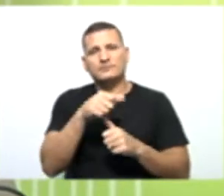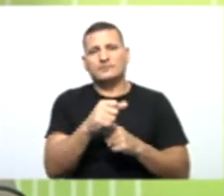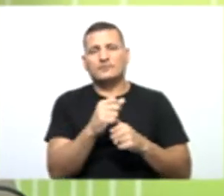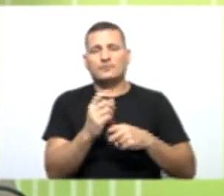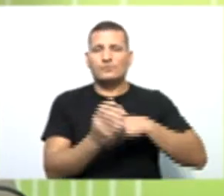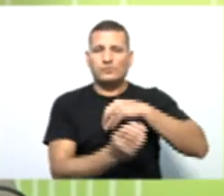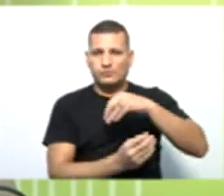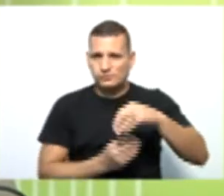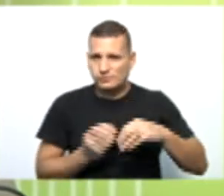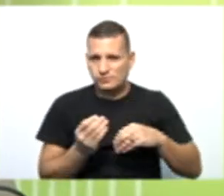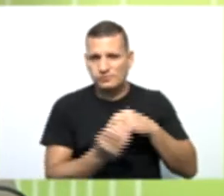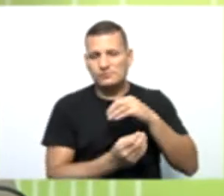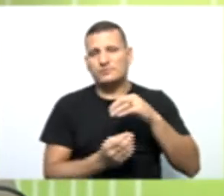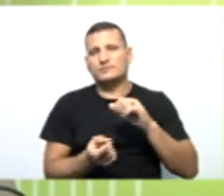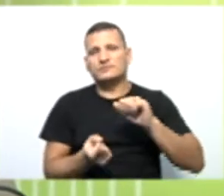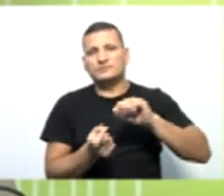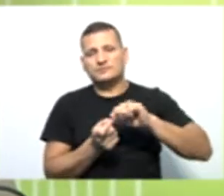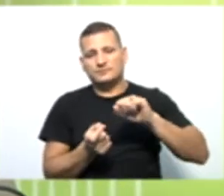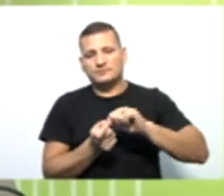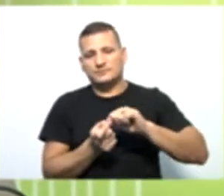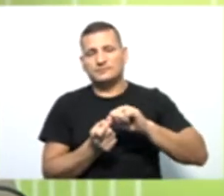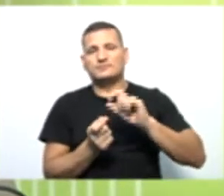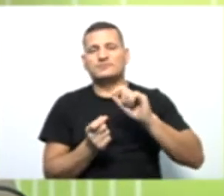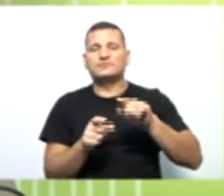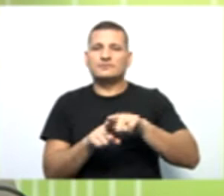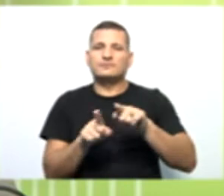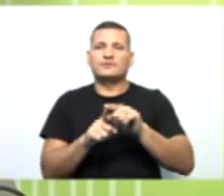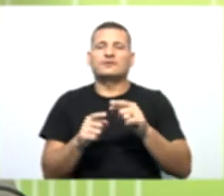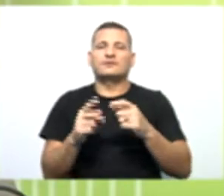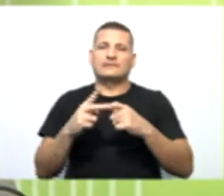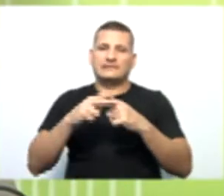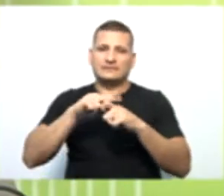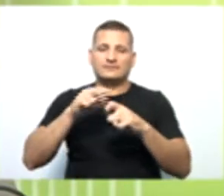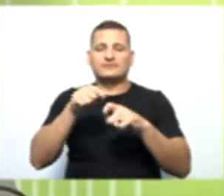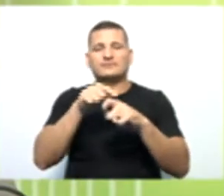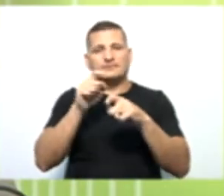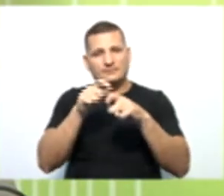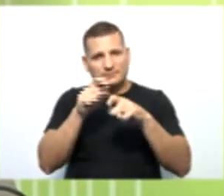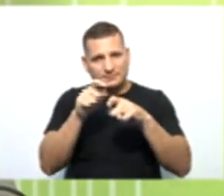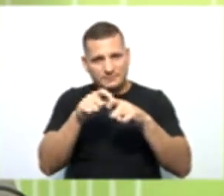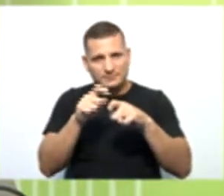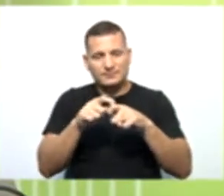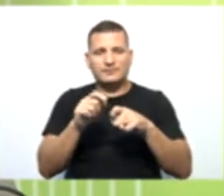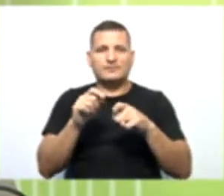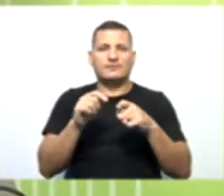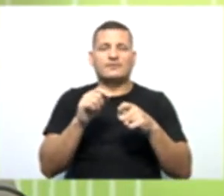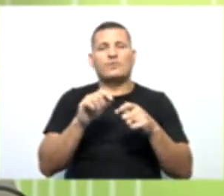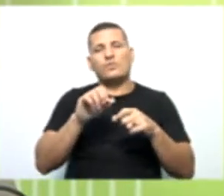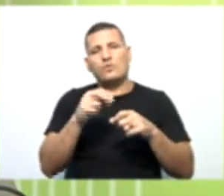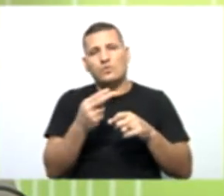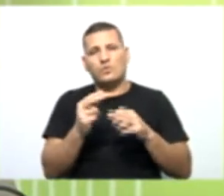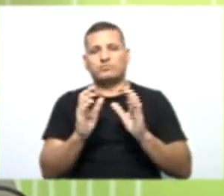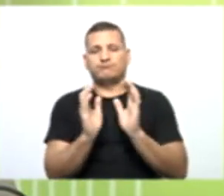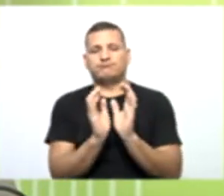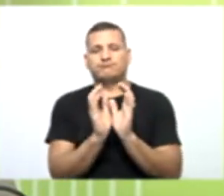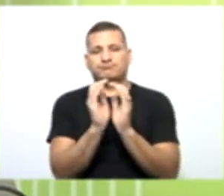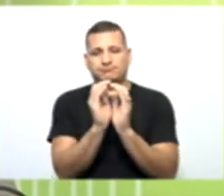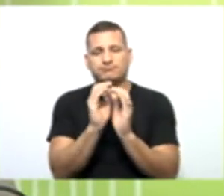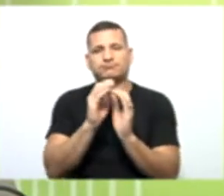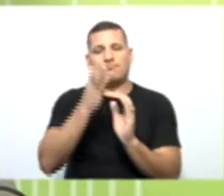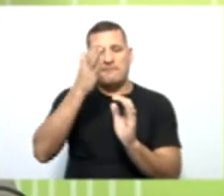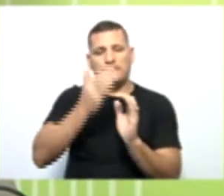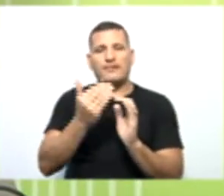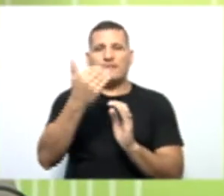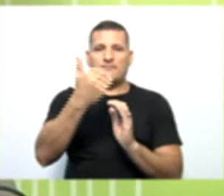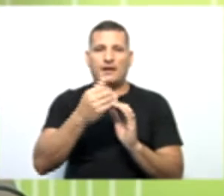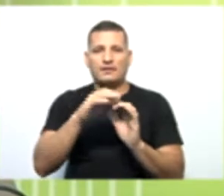polpa, faz também o uso do caroço do cupuaçu, faz artesanato com a casca do cupuaçu. Veja que